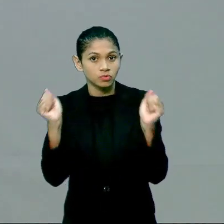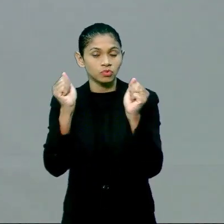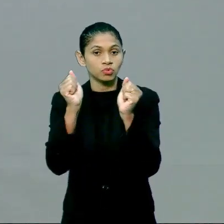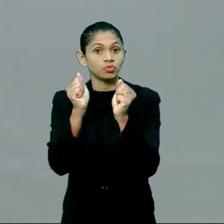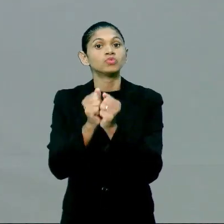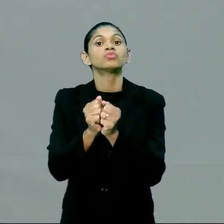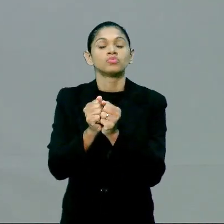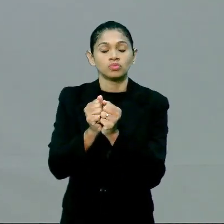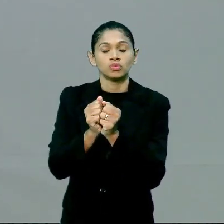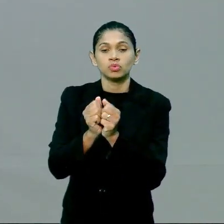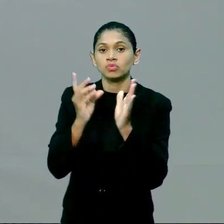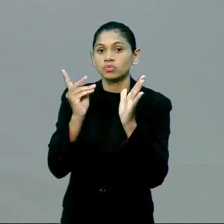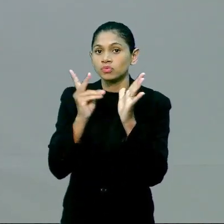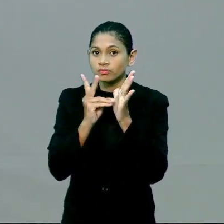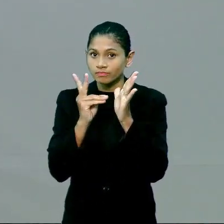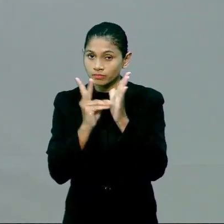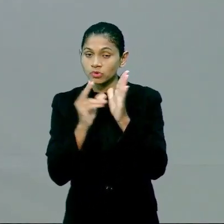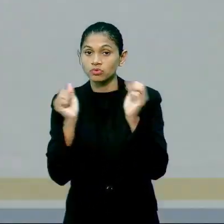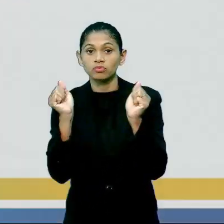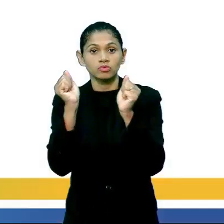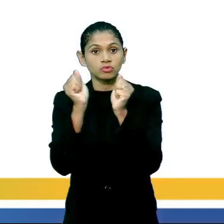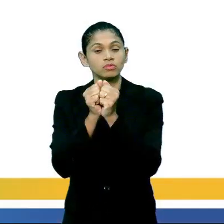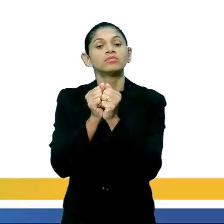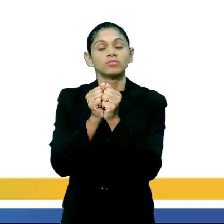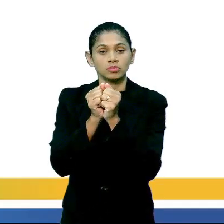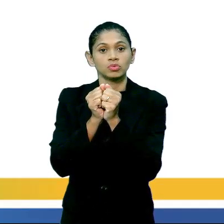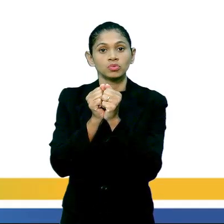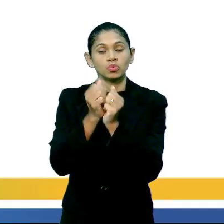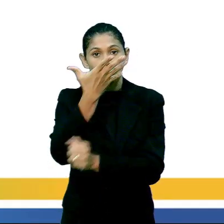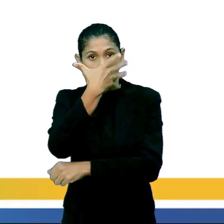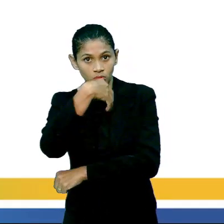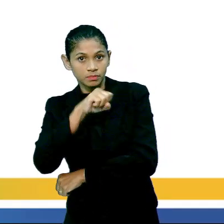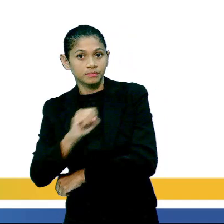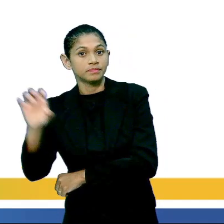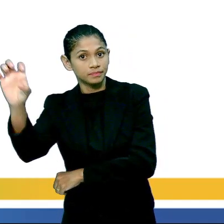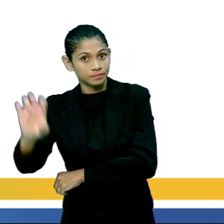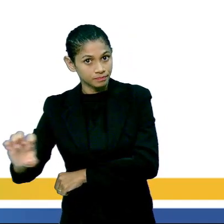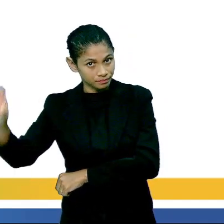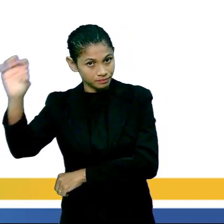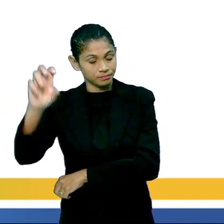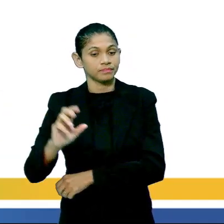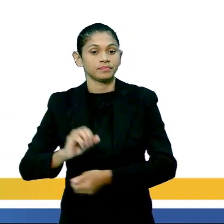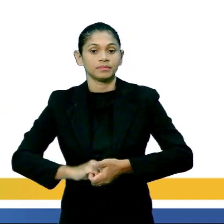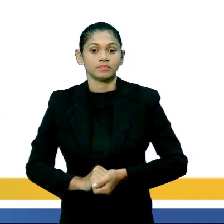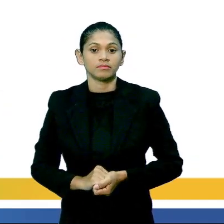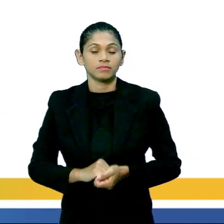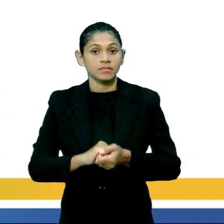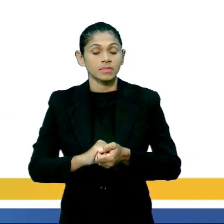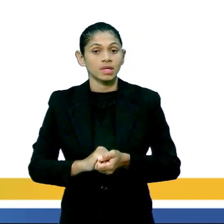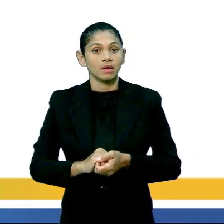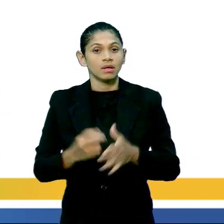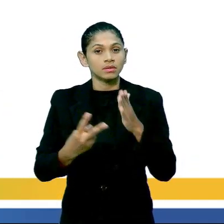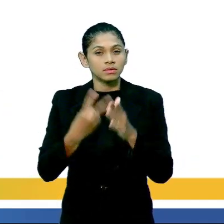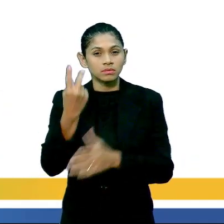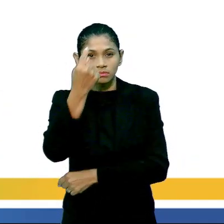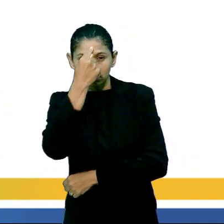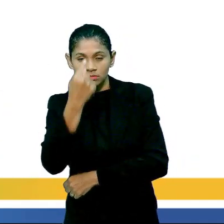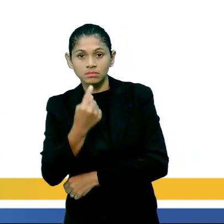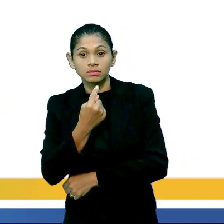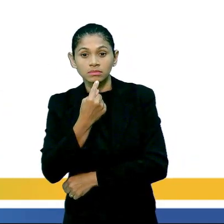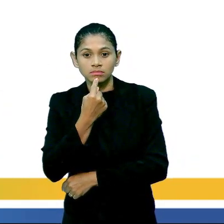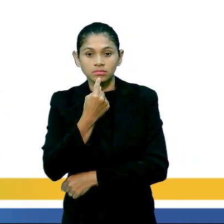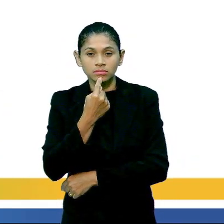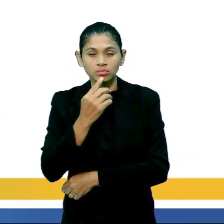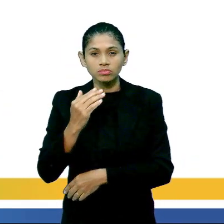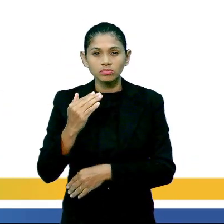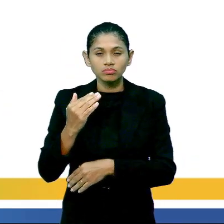com um português, com um europeu. E aí a segunda imagem, ela retrata mais aí, pessoal, a formação